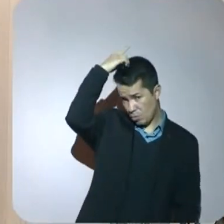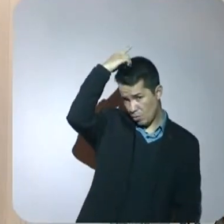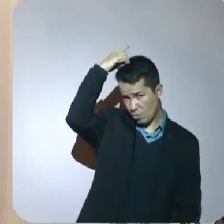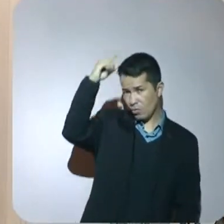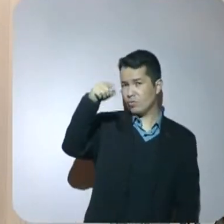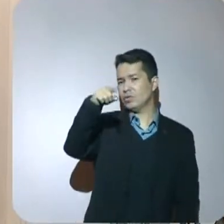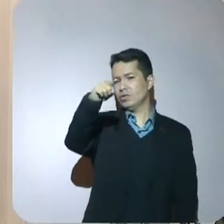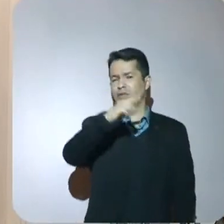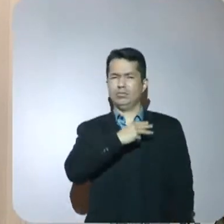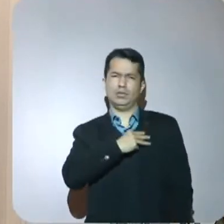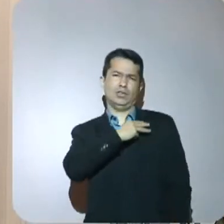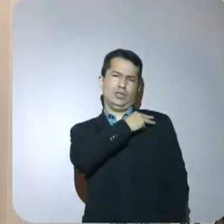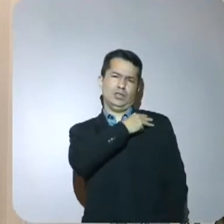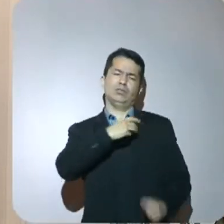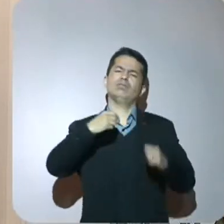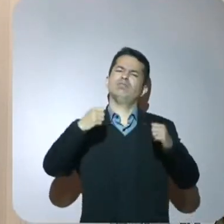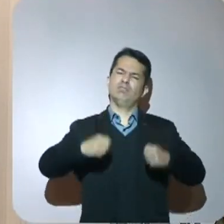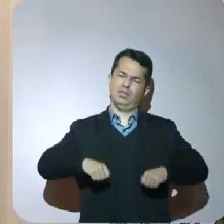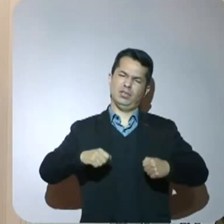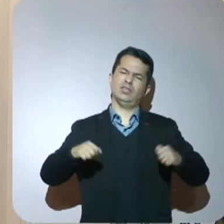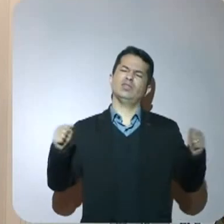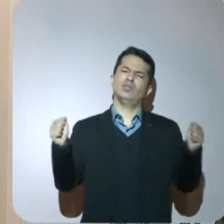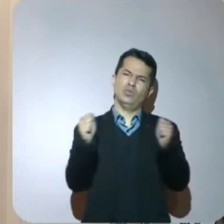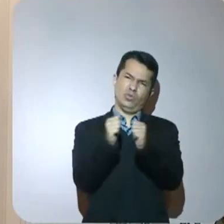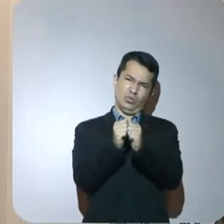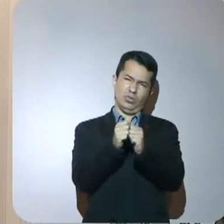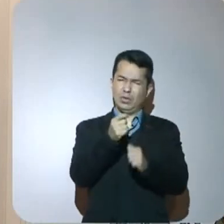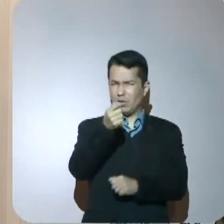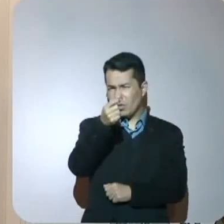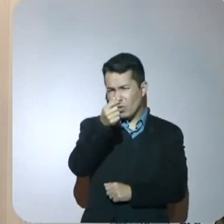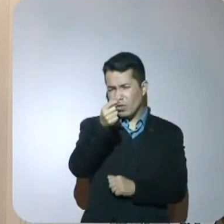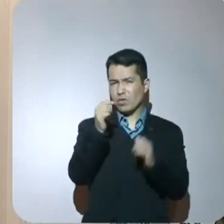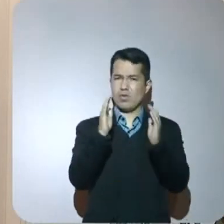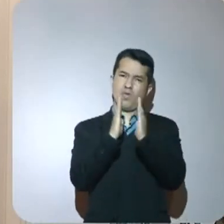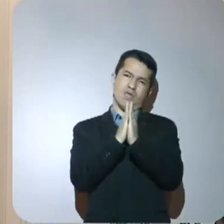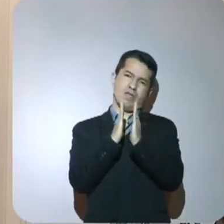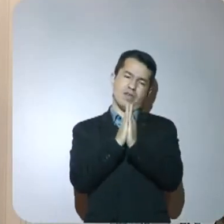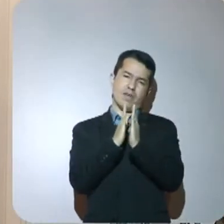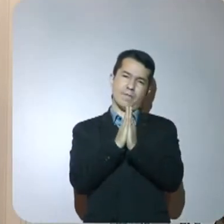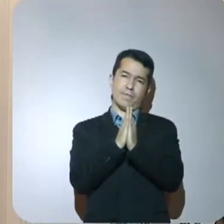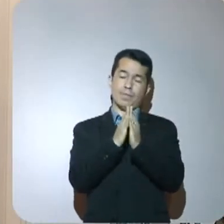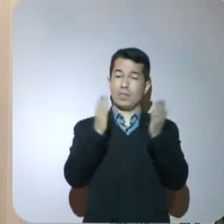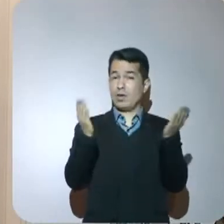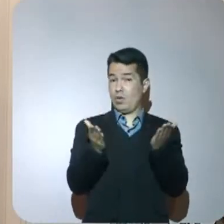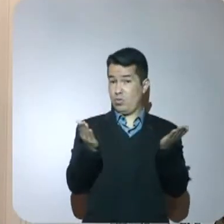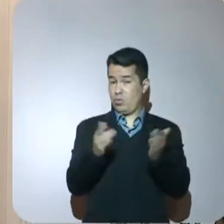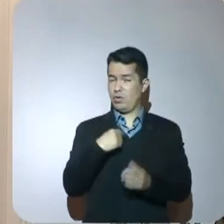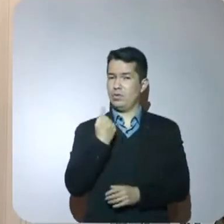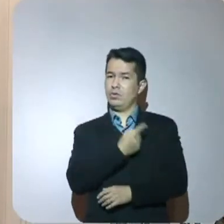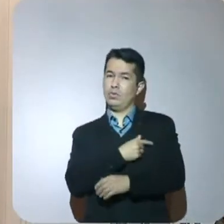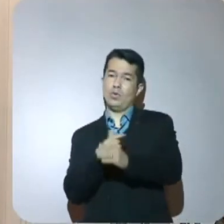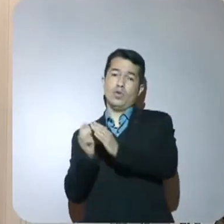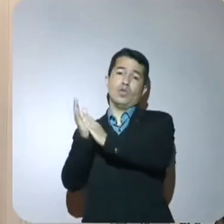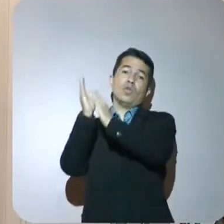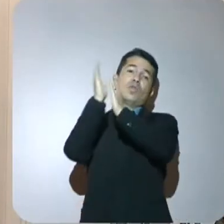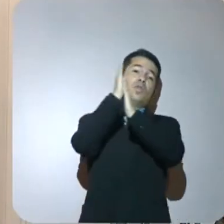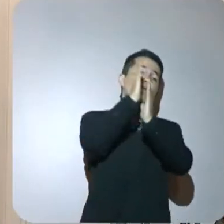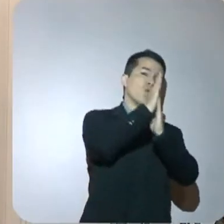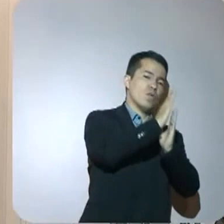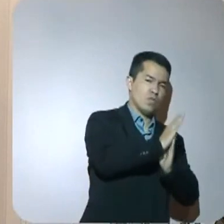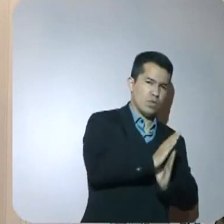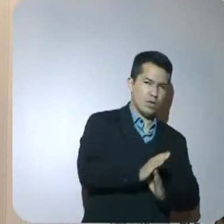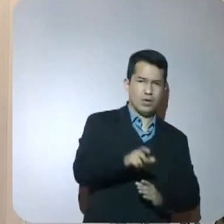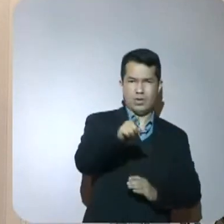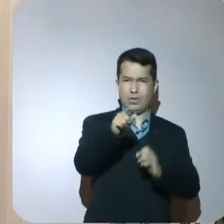desse corpo. Então, daqui a pouquinho eu vou orar por você, mas agora, enquanto a gente está louvando a Deus, entra aí